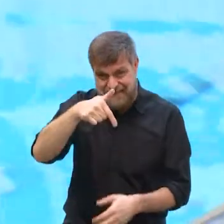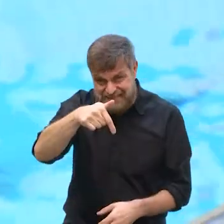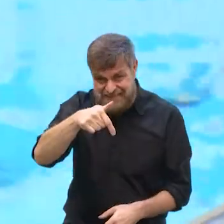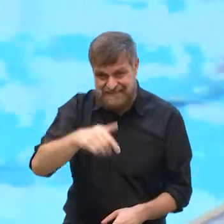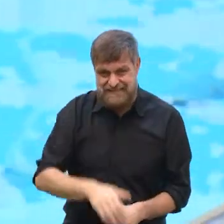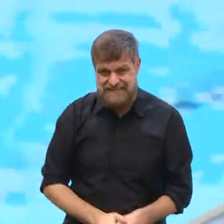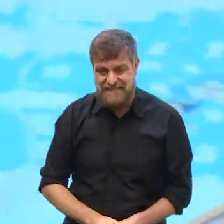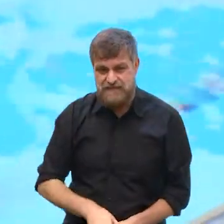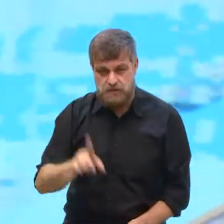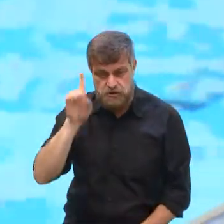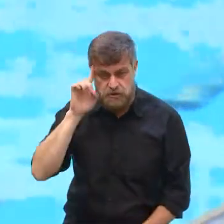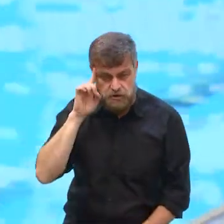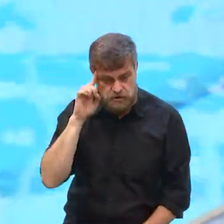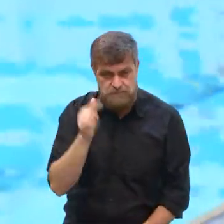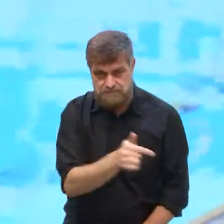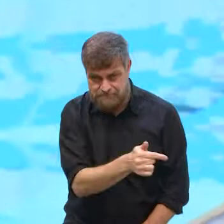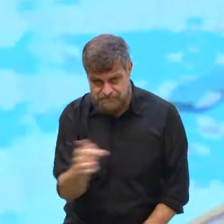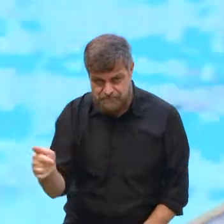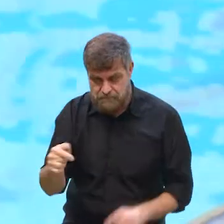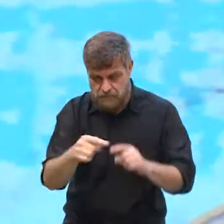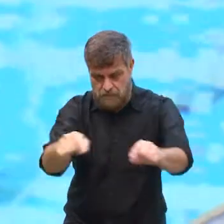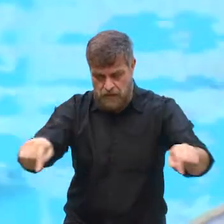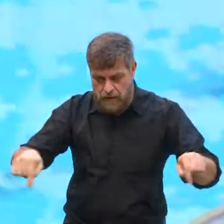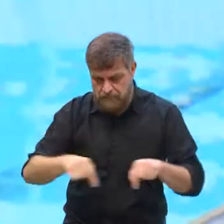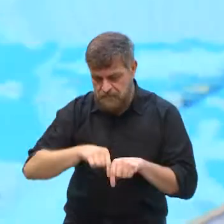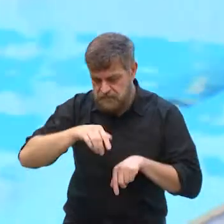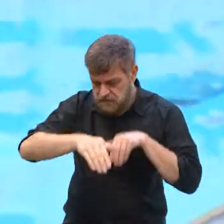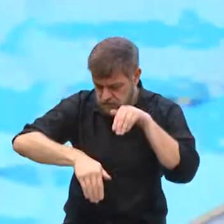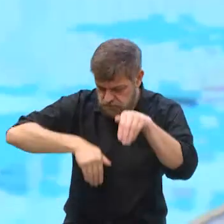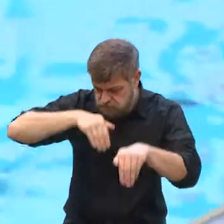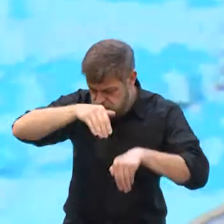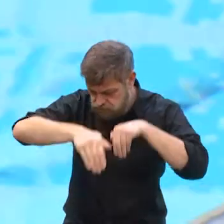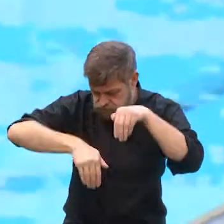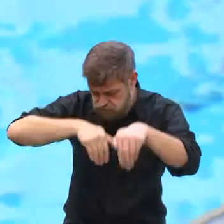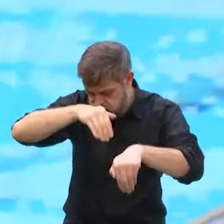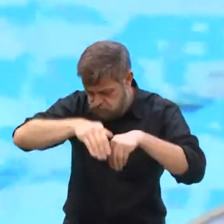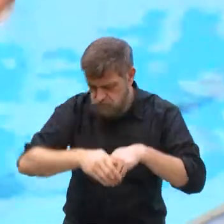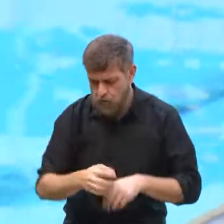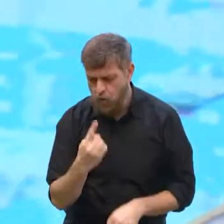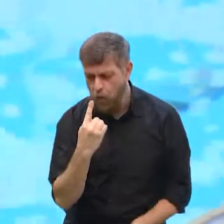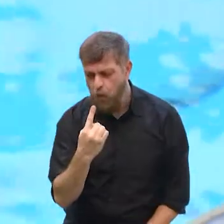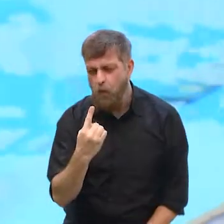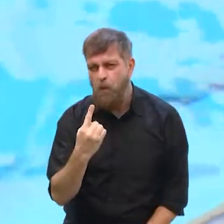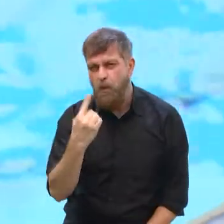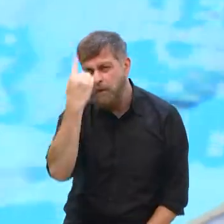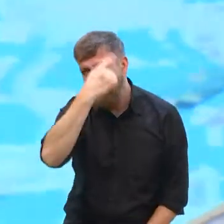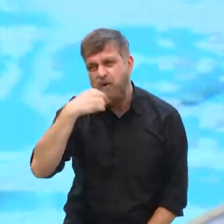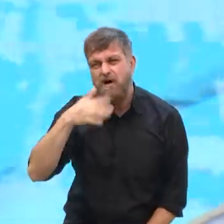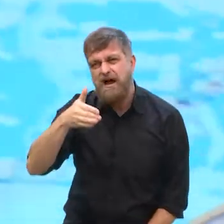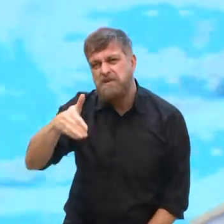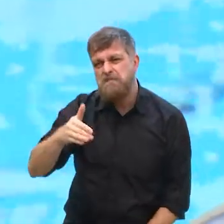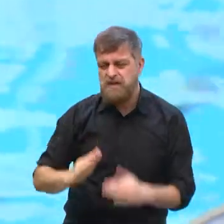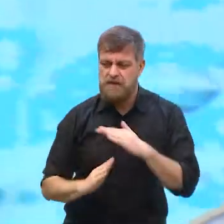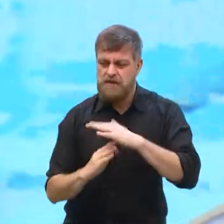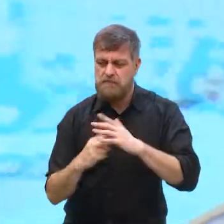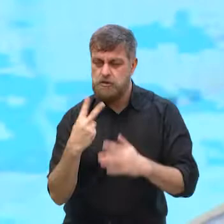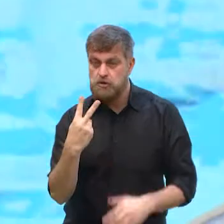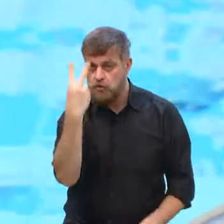piscina semanais, em torno de 1h30, 2h30 de treino na